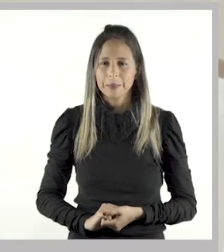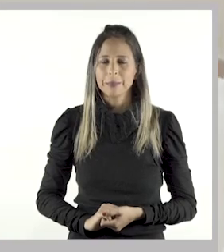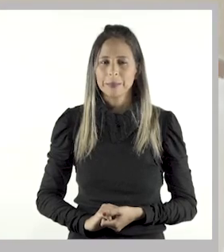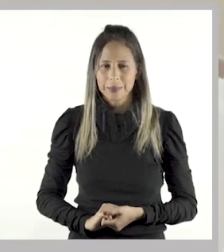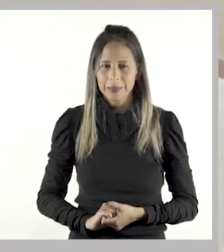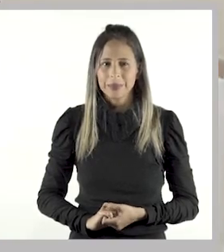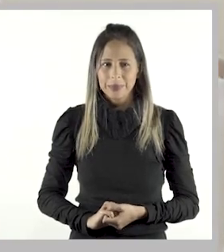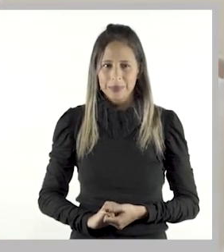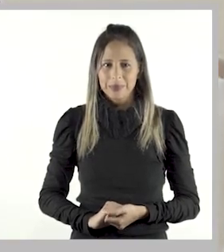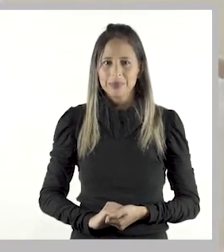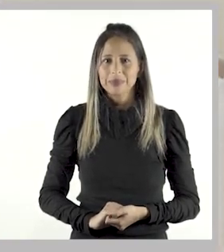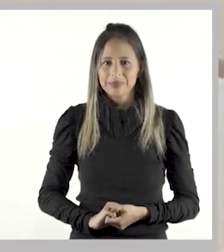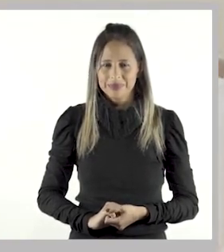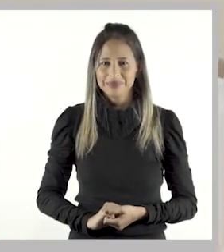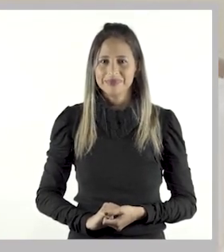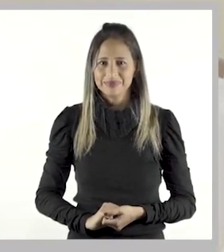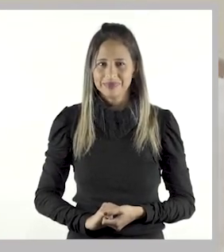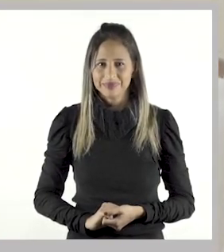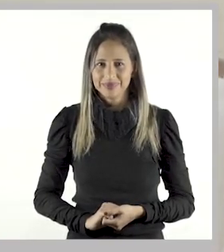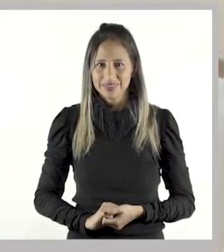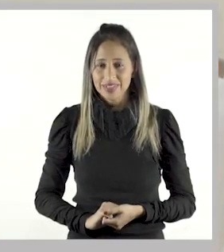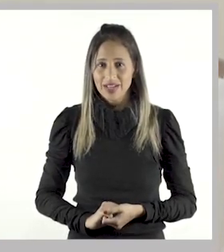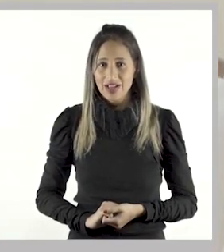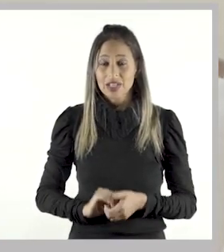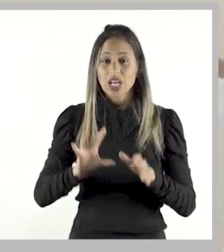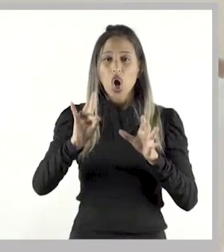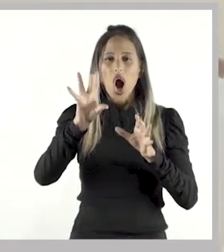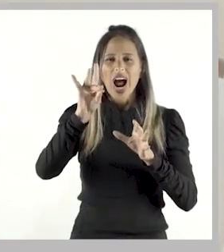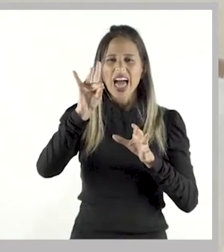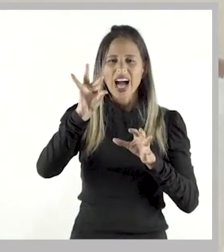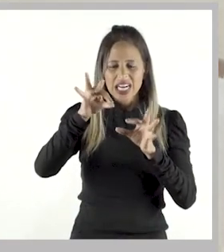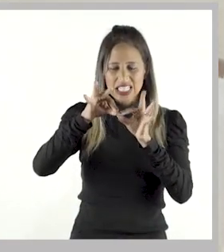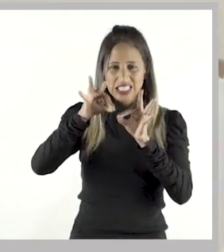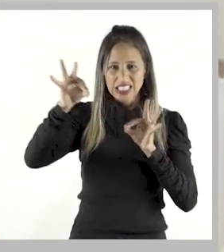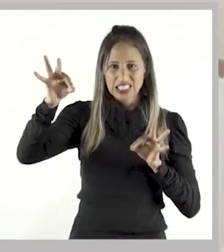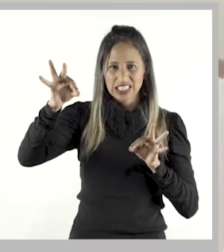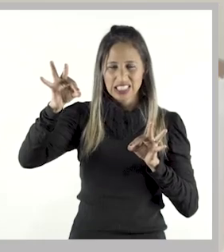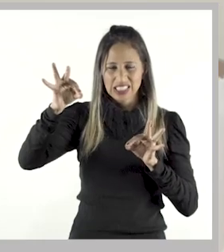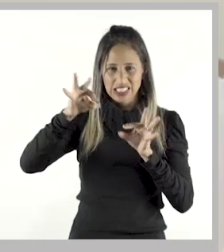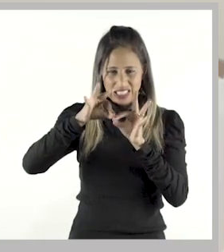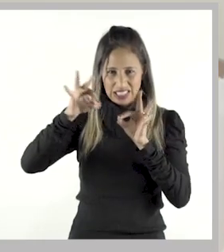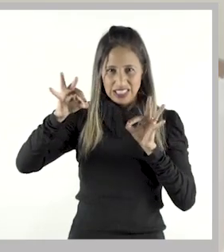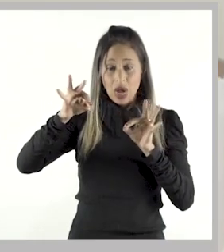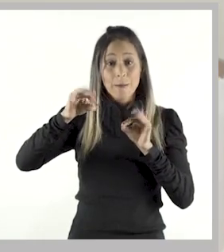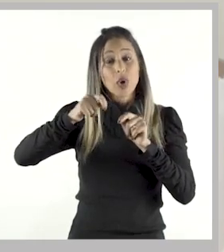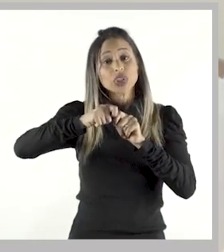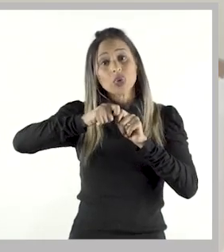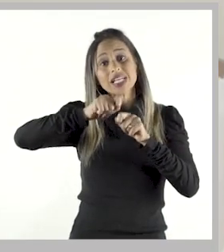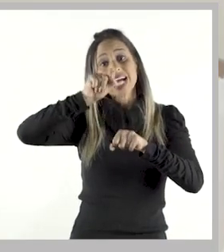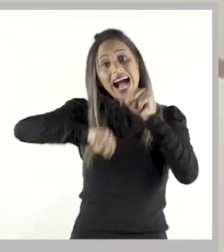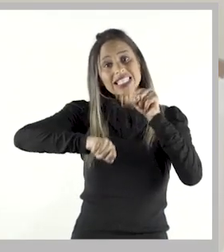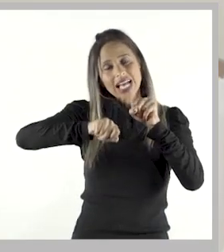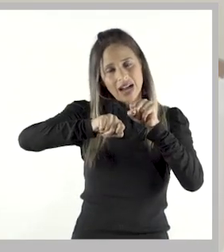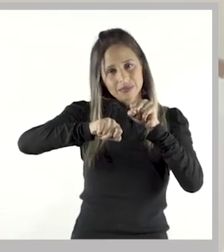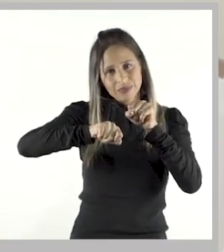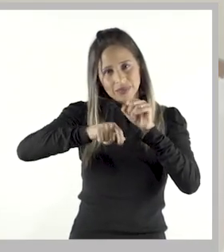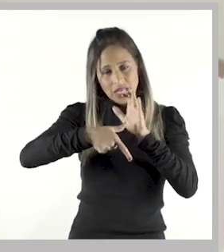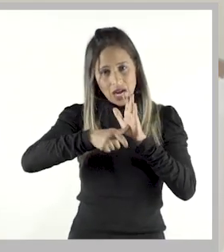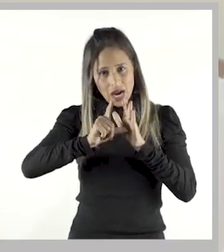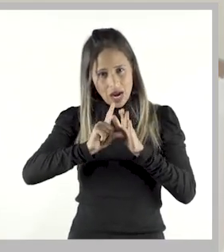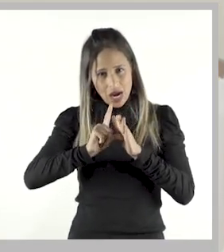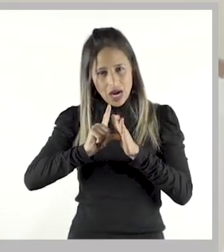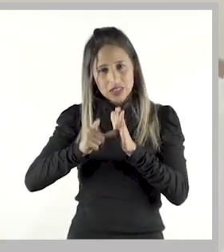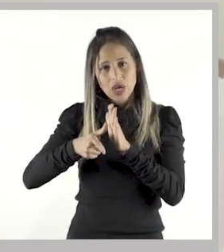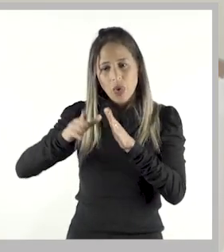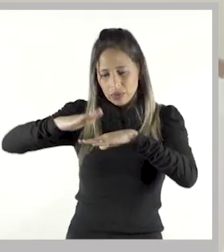Para tirar um pouco da cola da fita, antes, para ela não rasgar meu papel na hora de tirar, eu passo ela em uma outra superfície